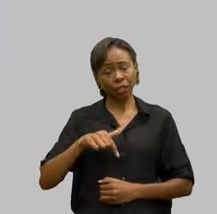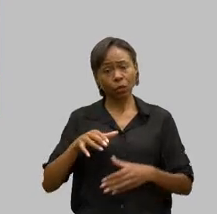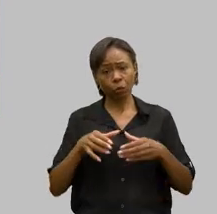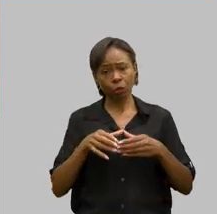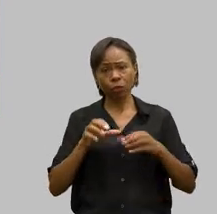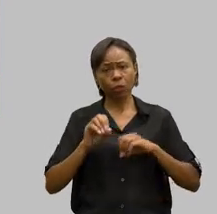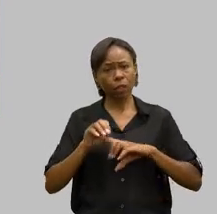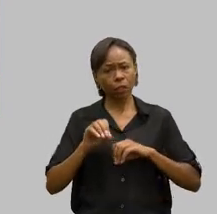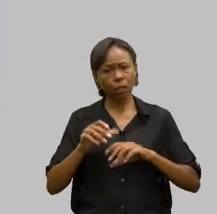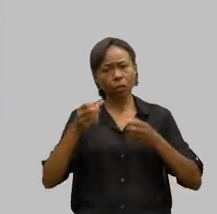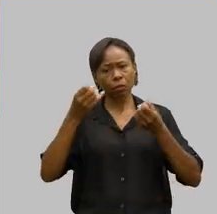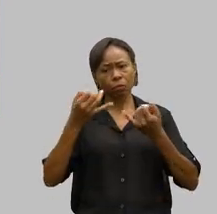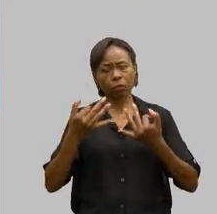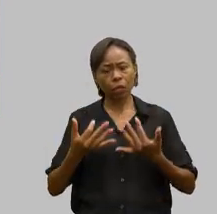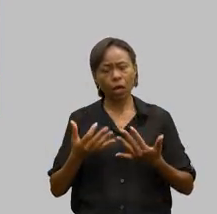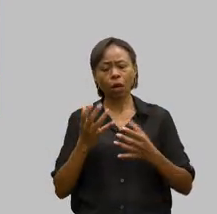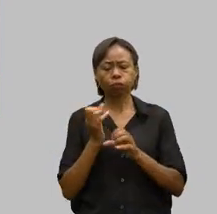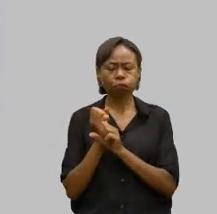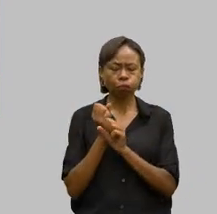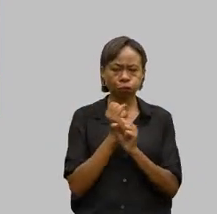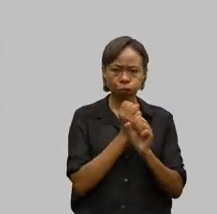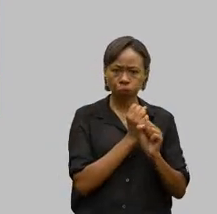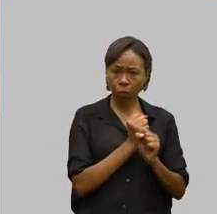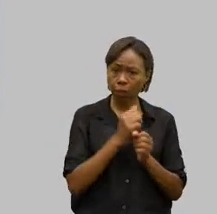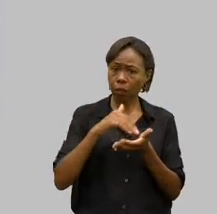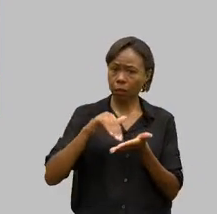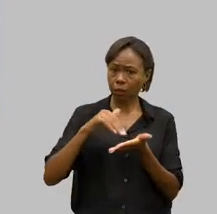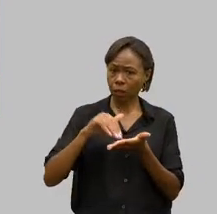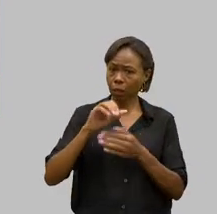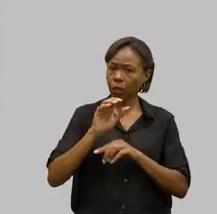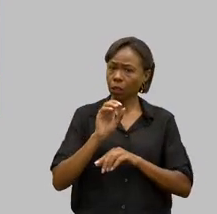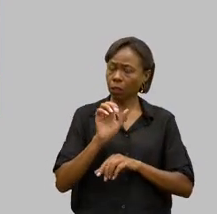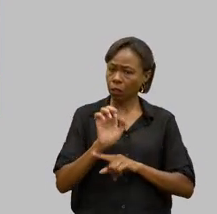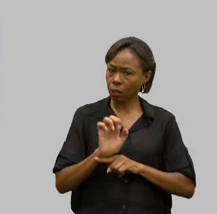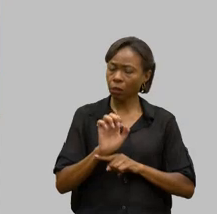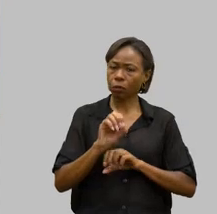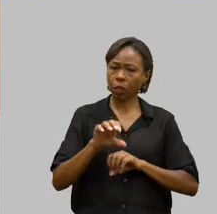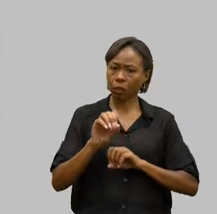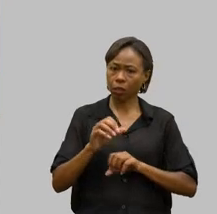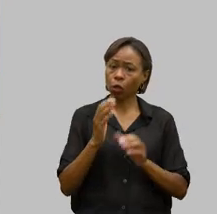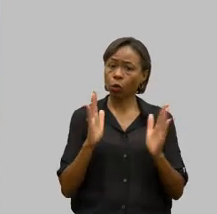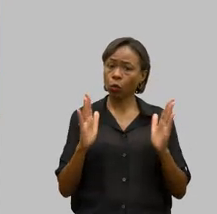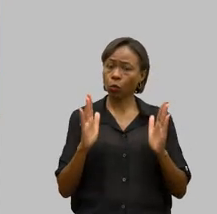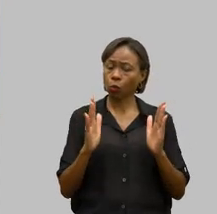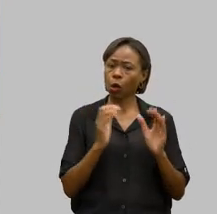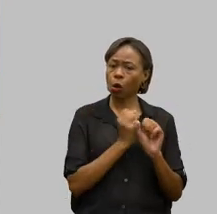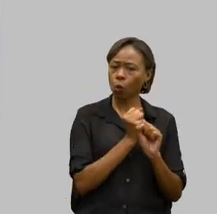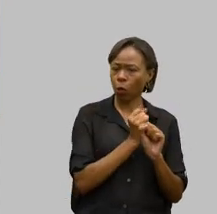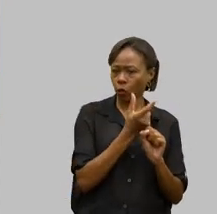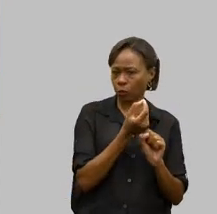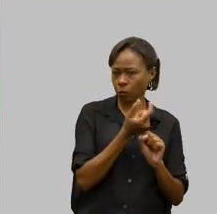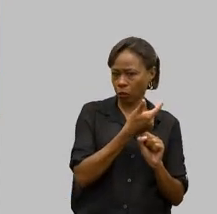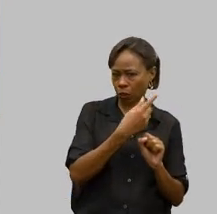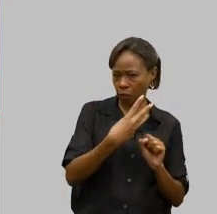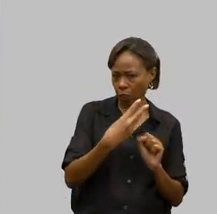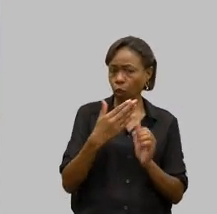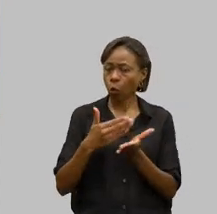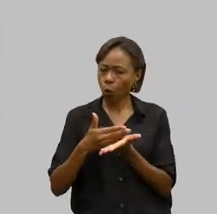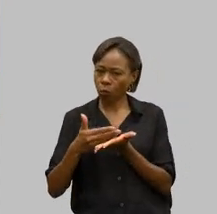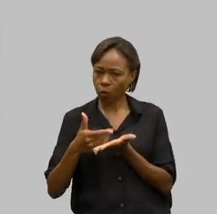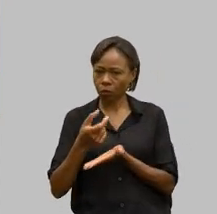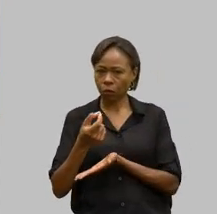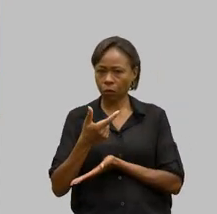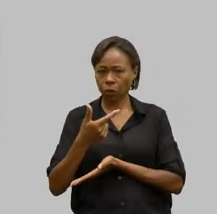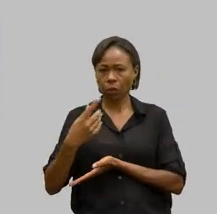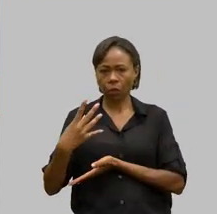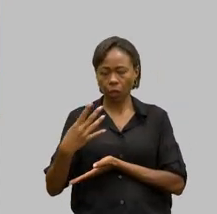do que a Secretaria de Estado de Educação está fazendo ao longo do ano de 2023 e aqui o início de 2024. Cumprimentar os presentes